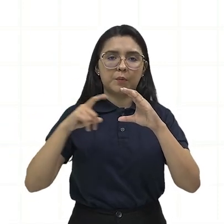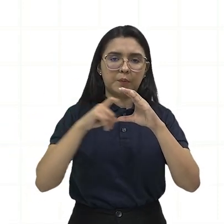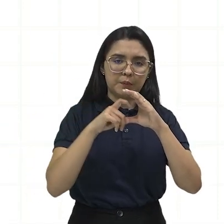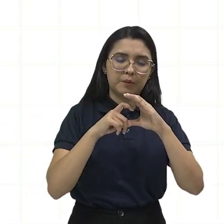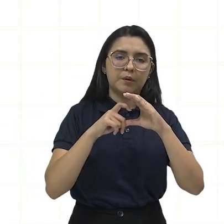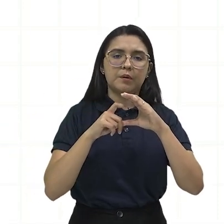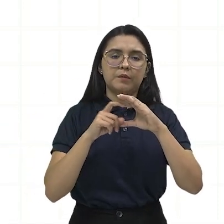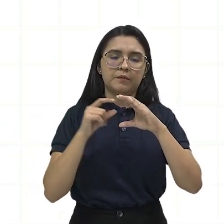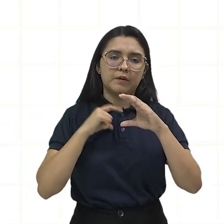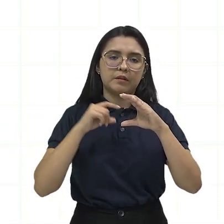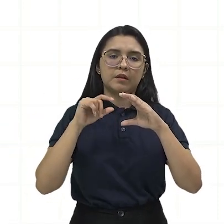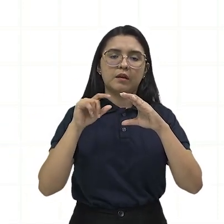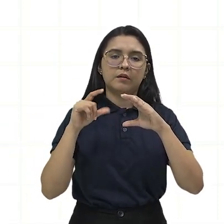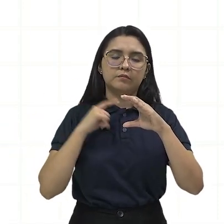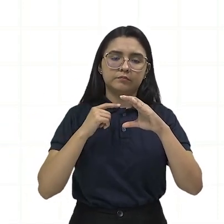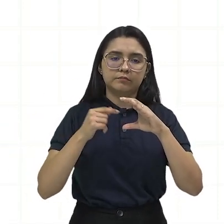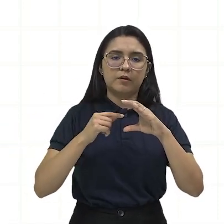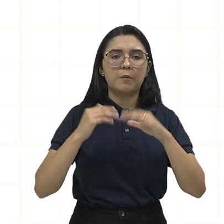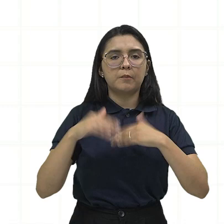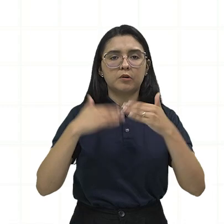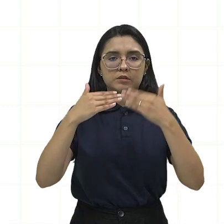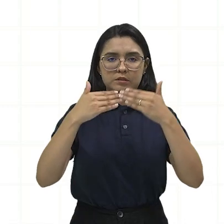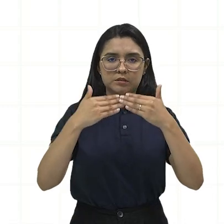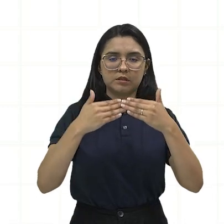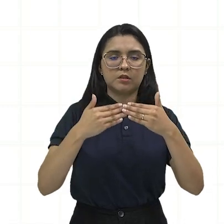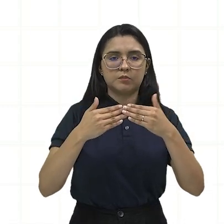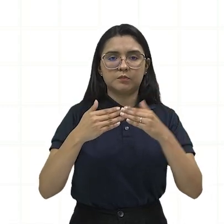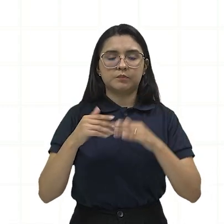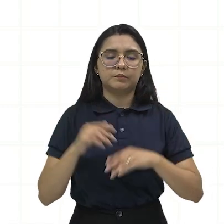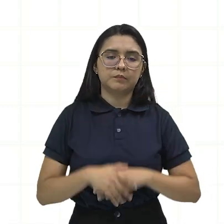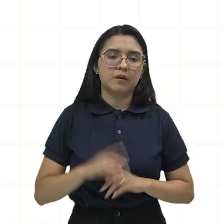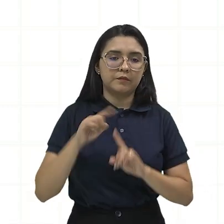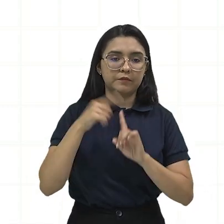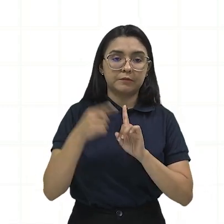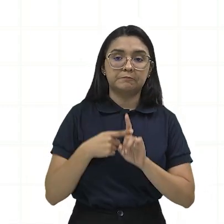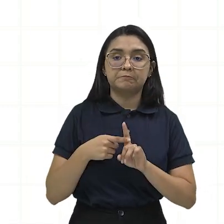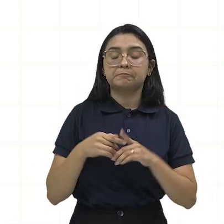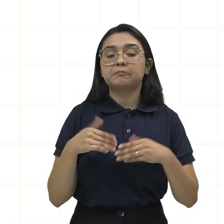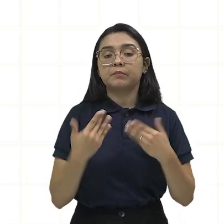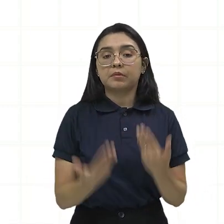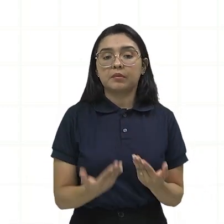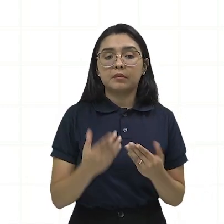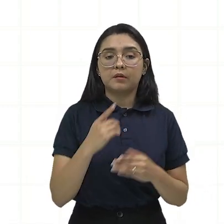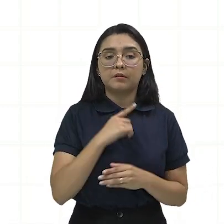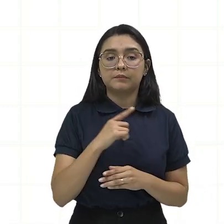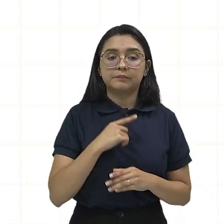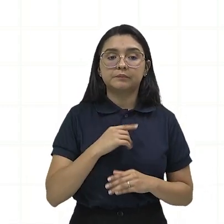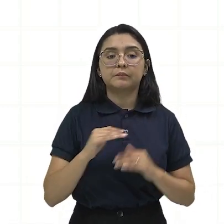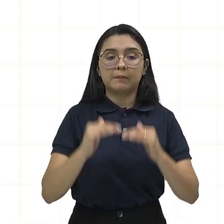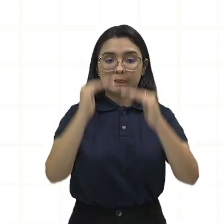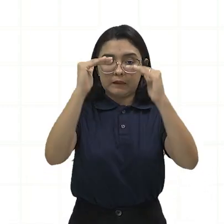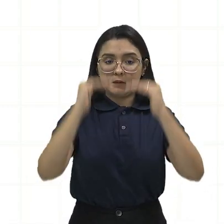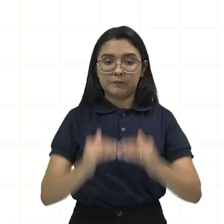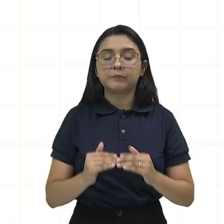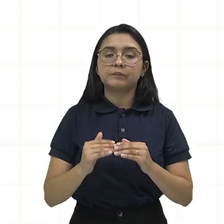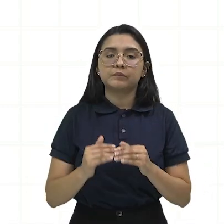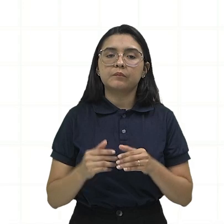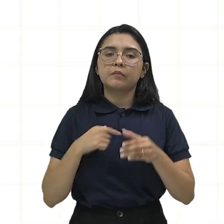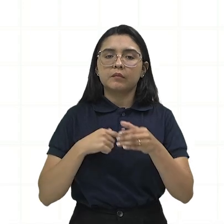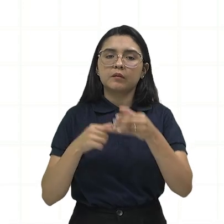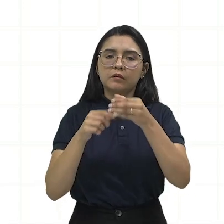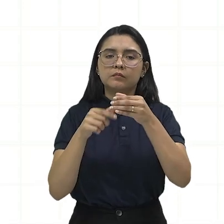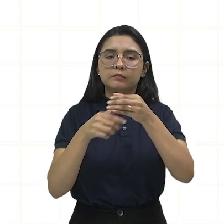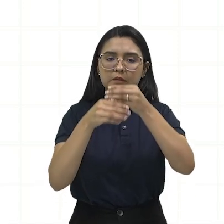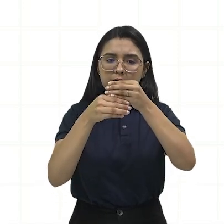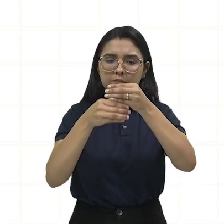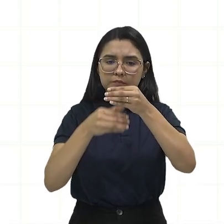acontecer, né? Onde vai ter ali o processo da gravidez. Essa região aqui tubular é a chamada